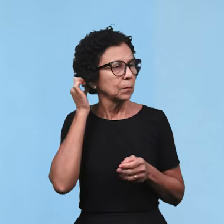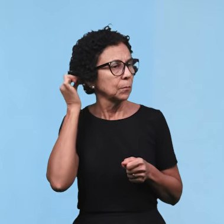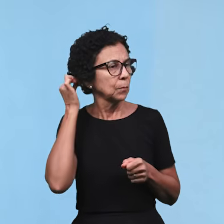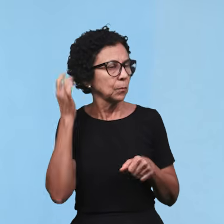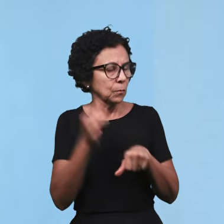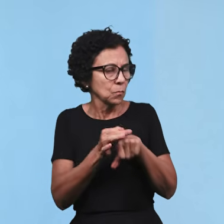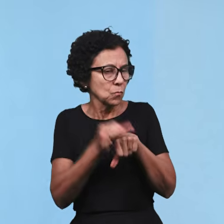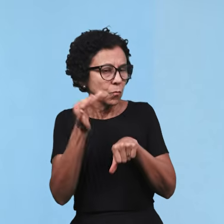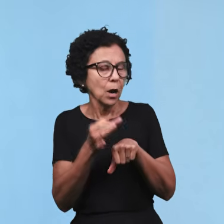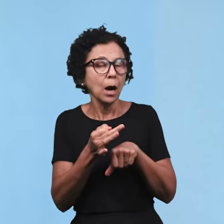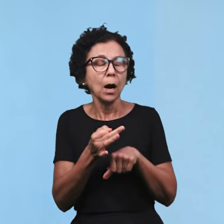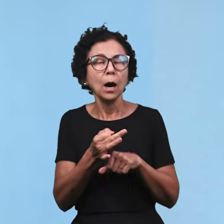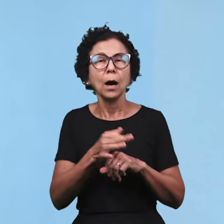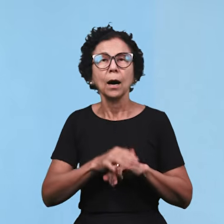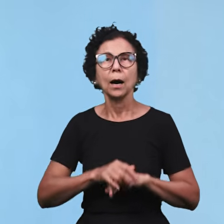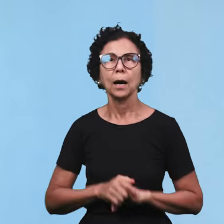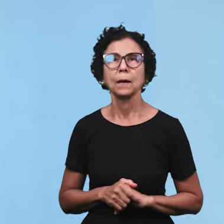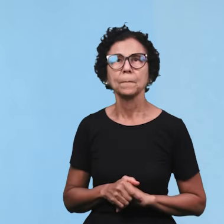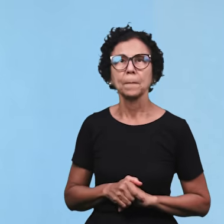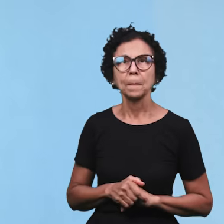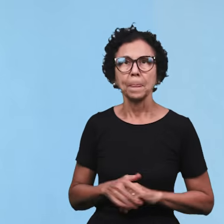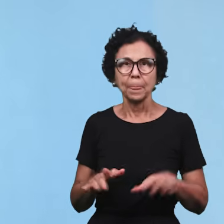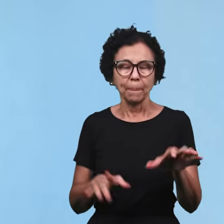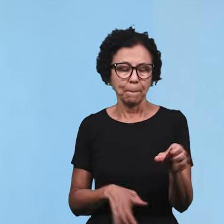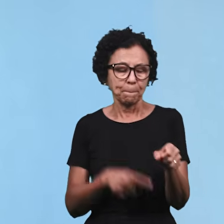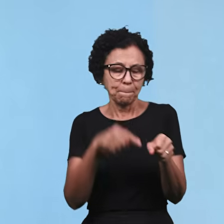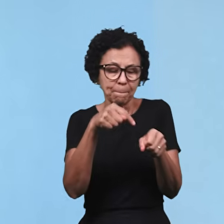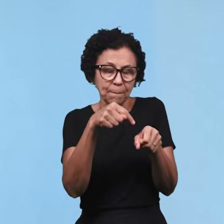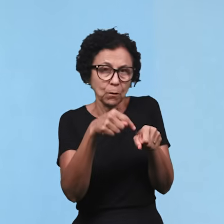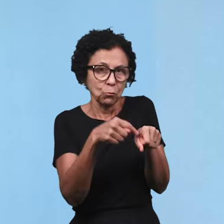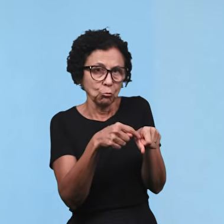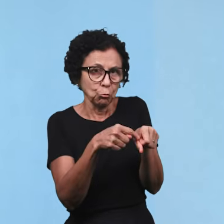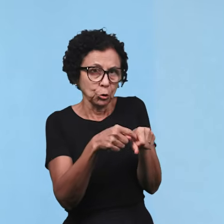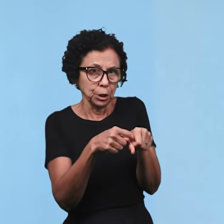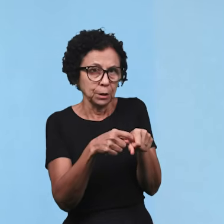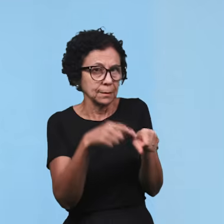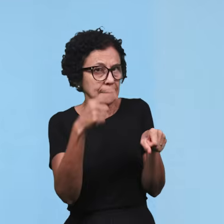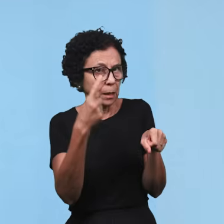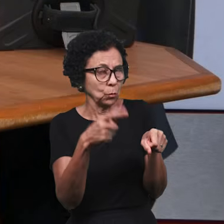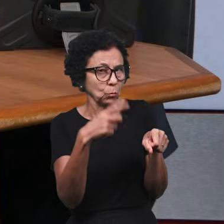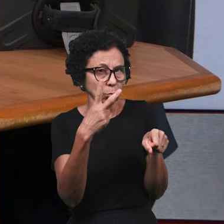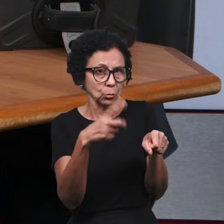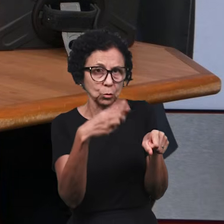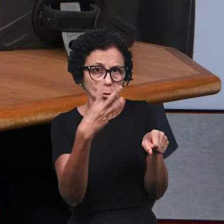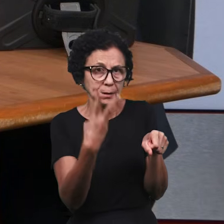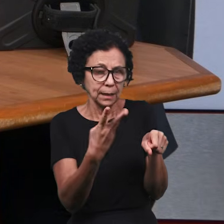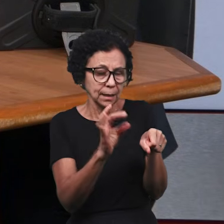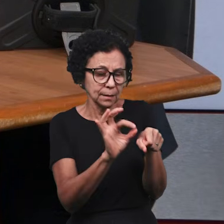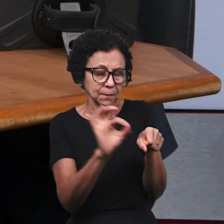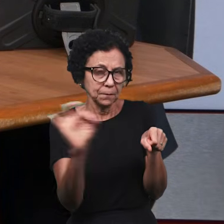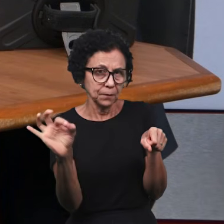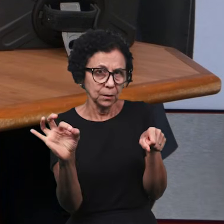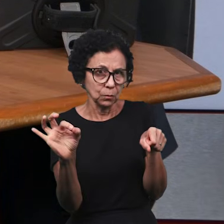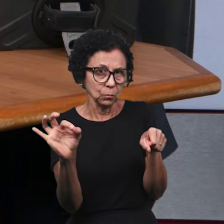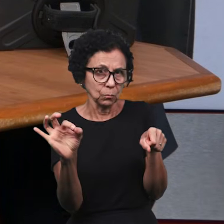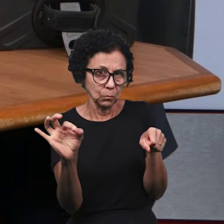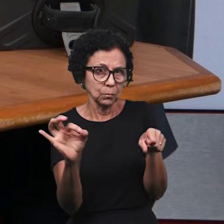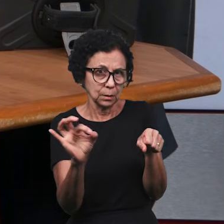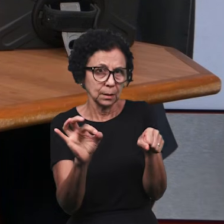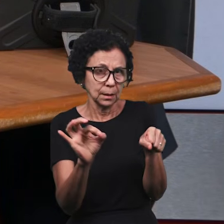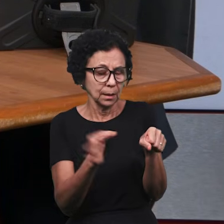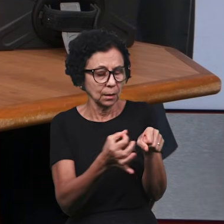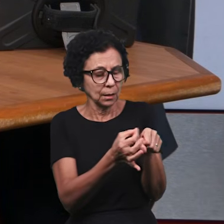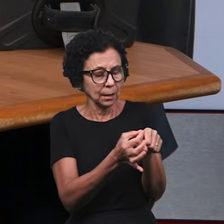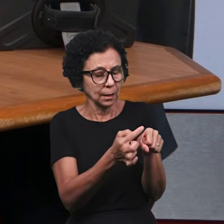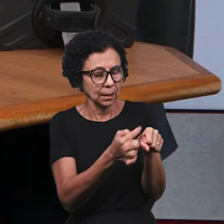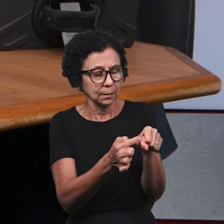foram 4.000 folículos. É diferente de 4.000 fios, porque a gente vai contar quantos fios tinham em cada unidade